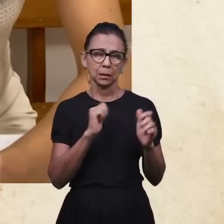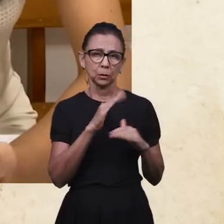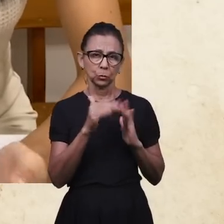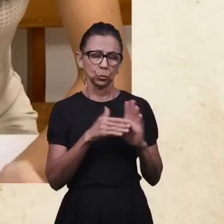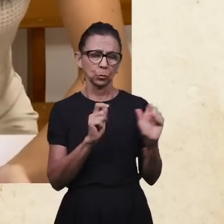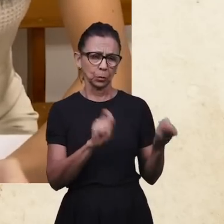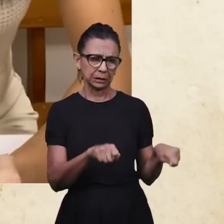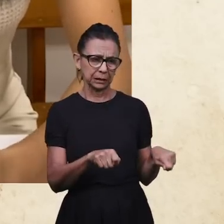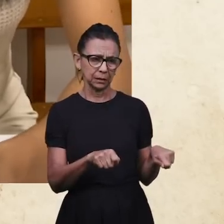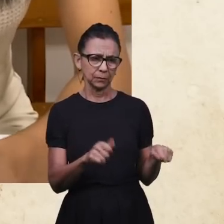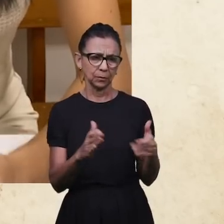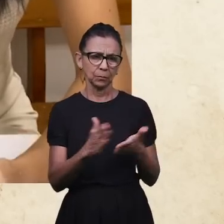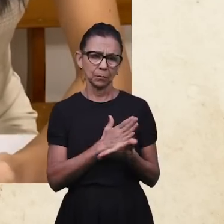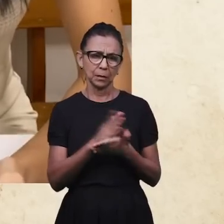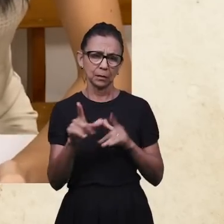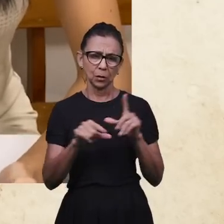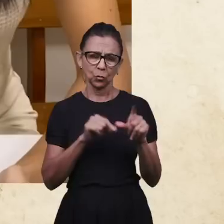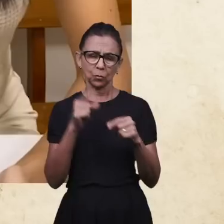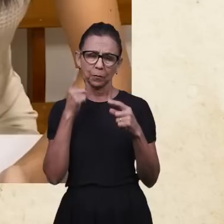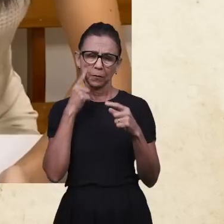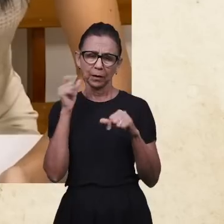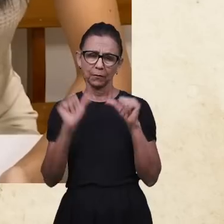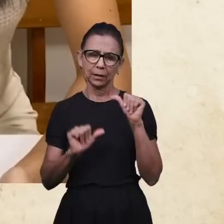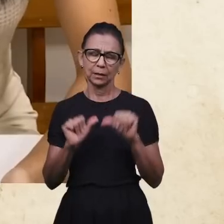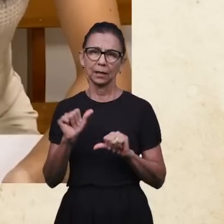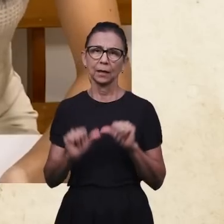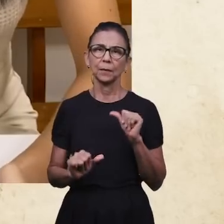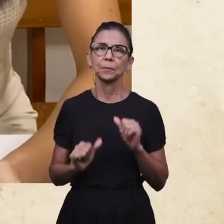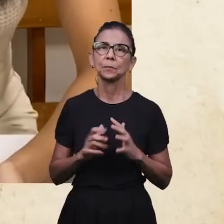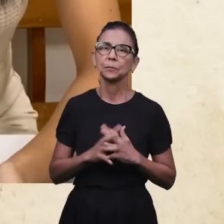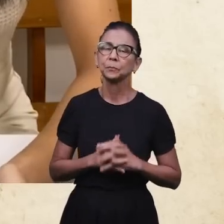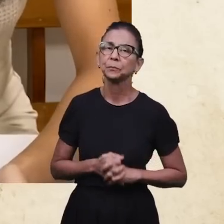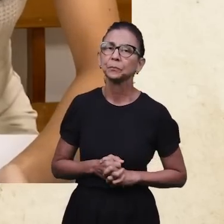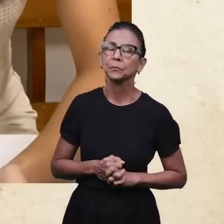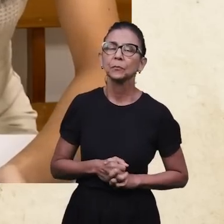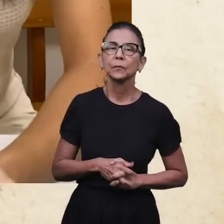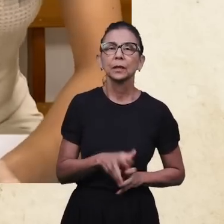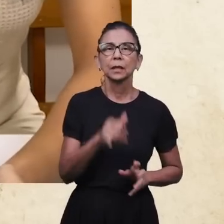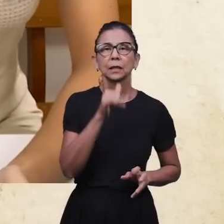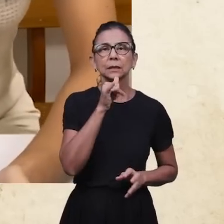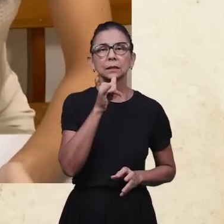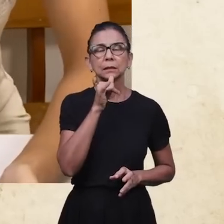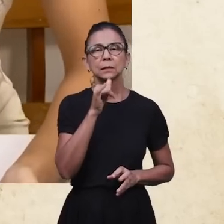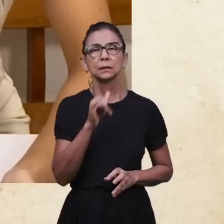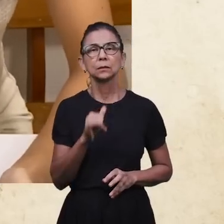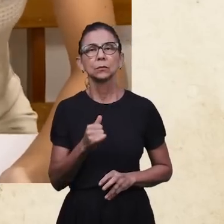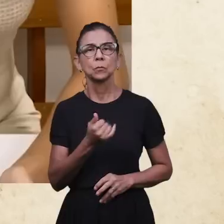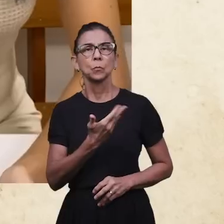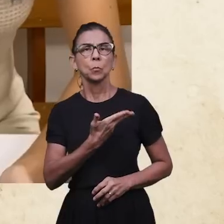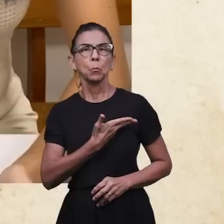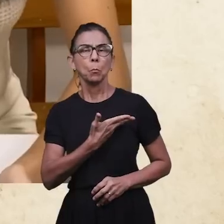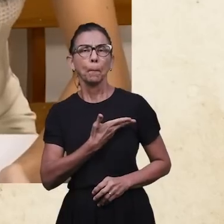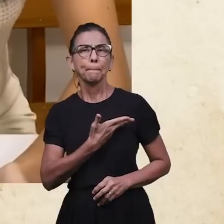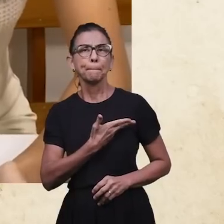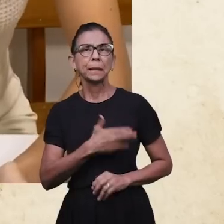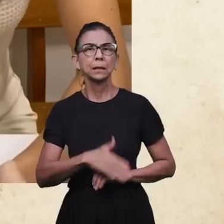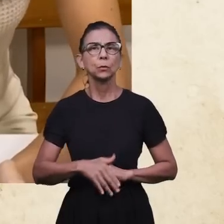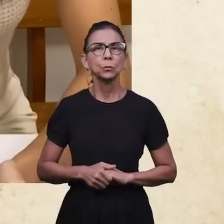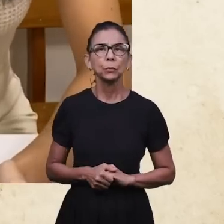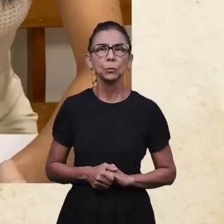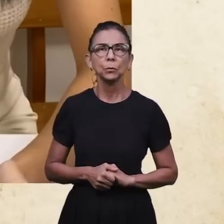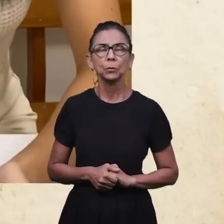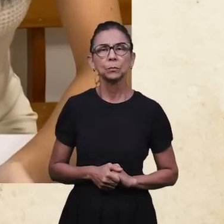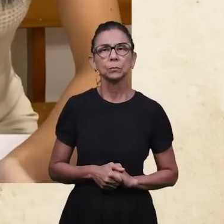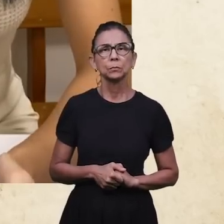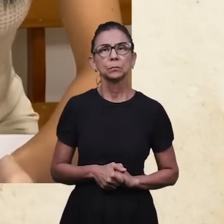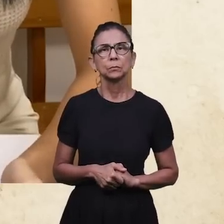a seguinte. Houve um tempo que eu fui convidada para uma festa de aniversário de um amigo, e em um determinado momento dessa